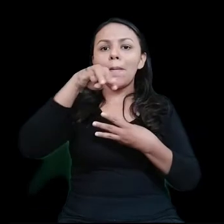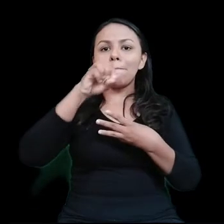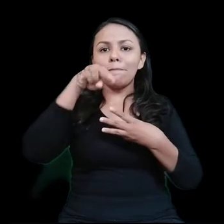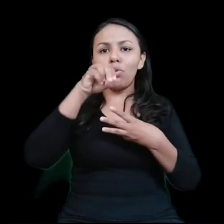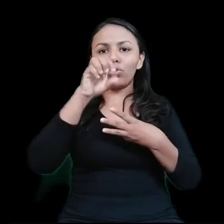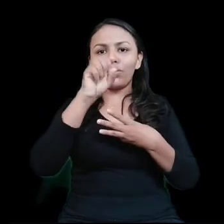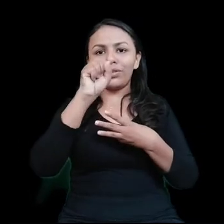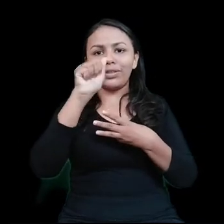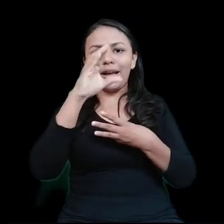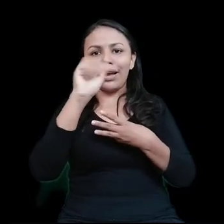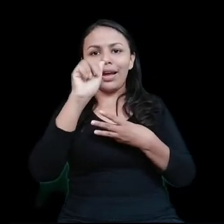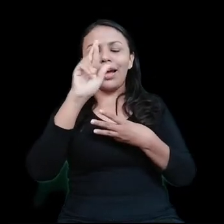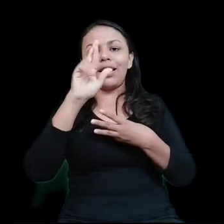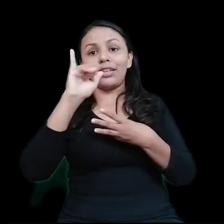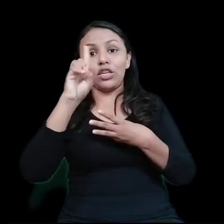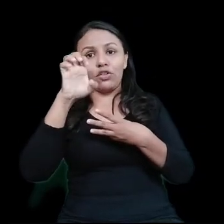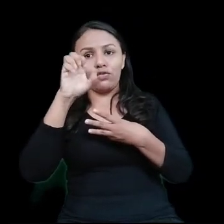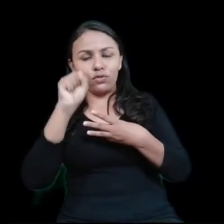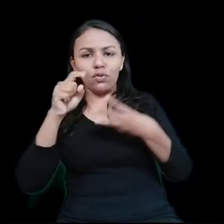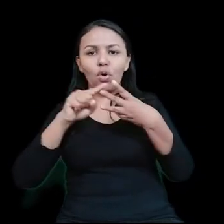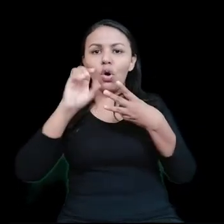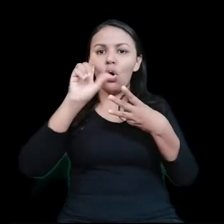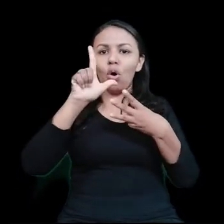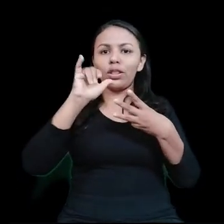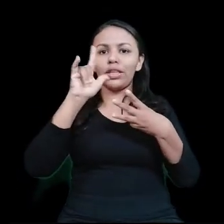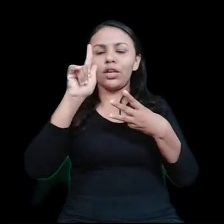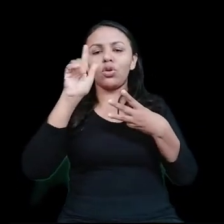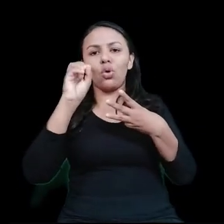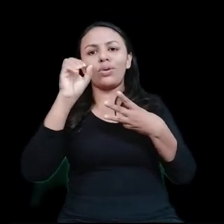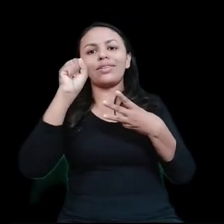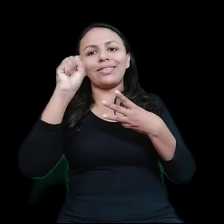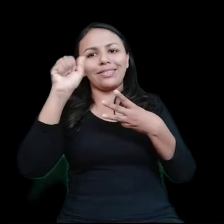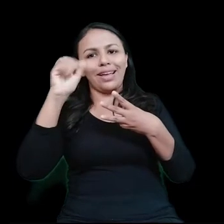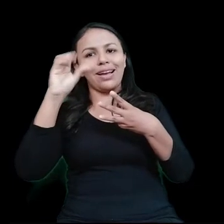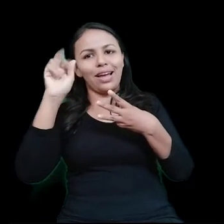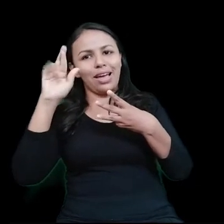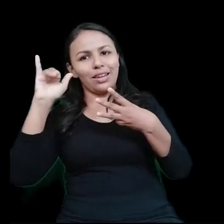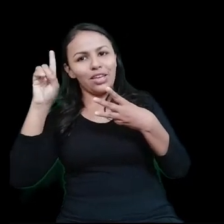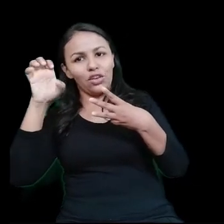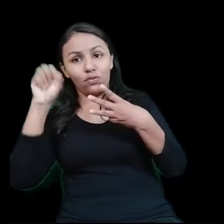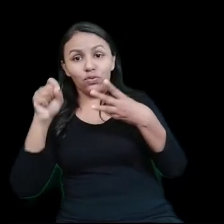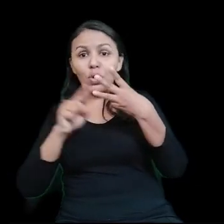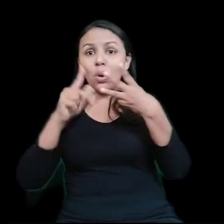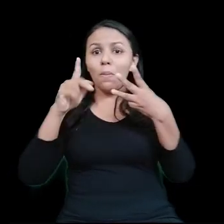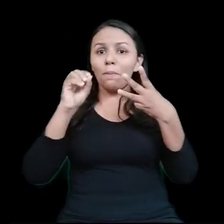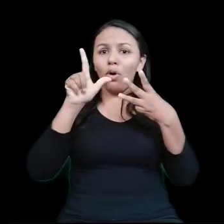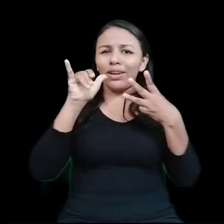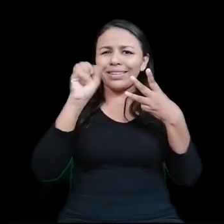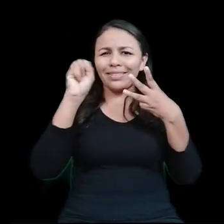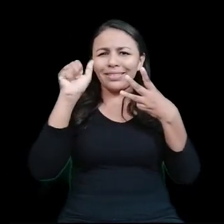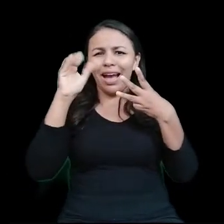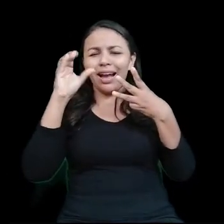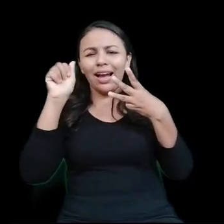oligosacarídeos, polissacarídeos. Você tem um órgão, uma glândula, que é o pâncreas, que vai